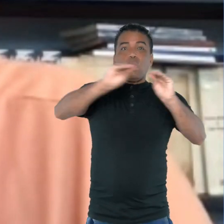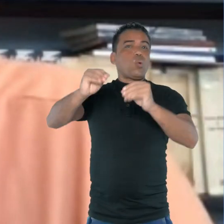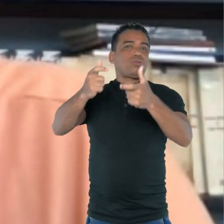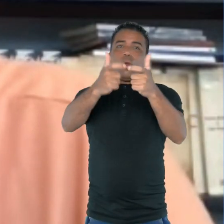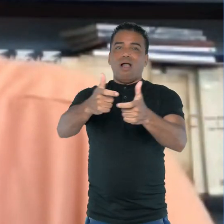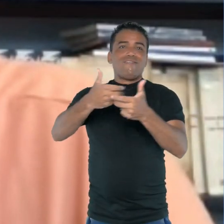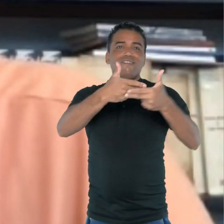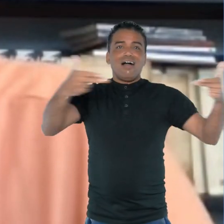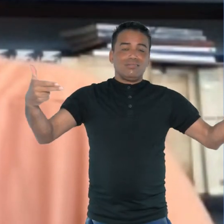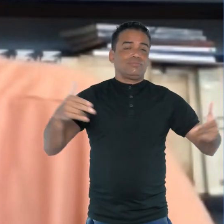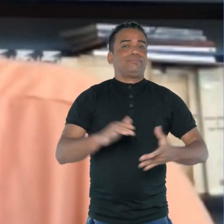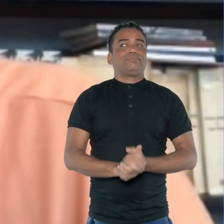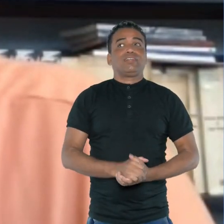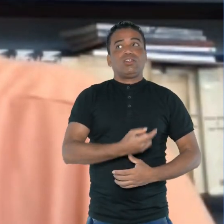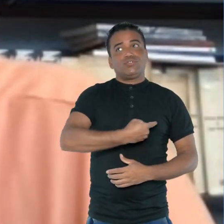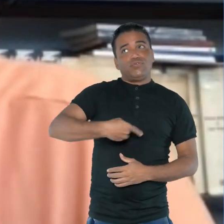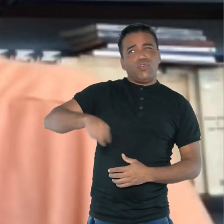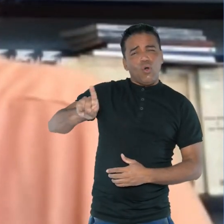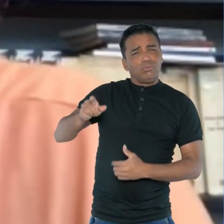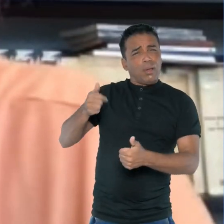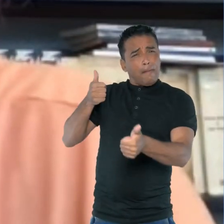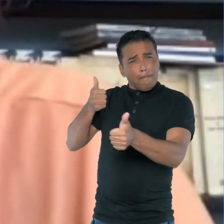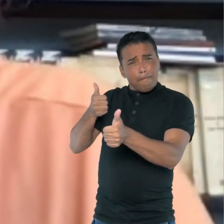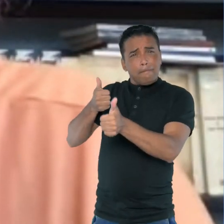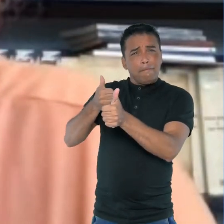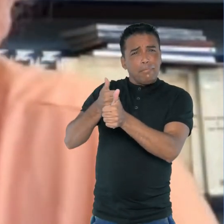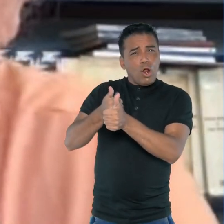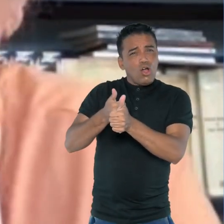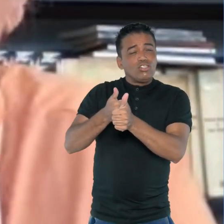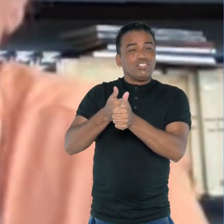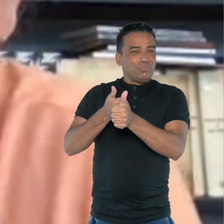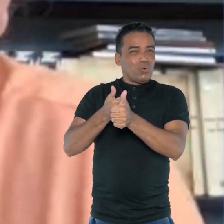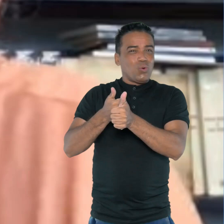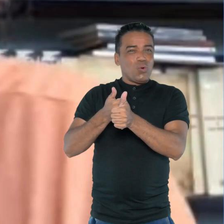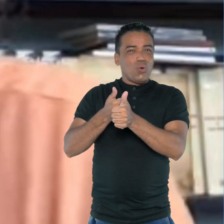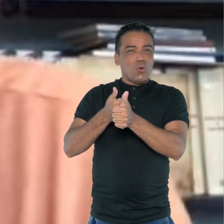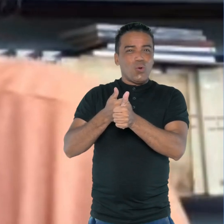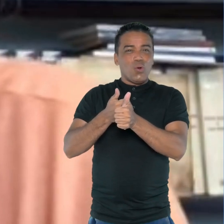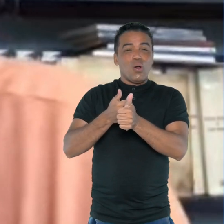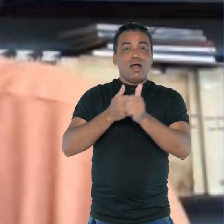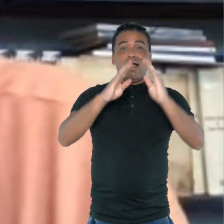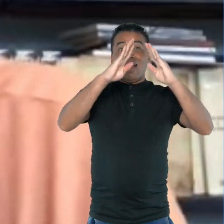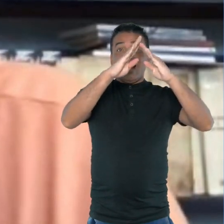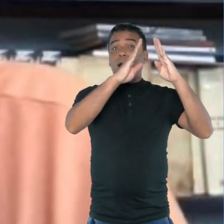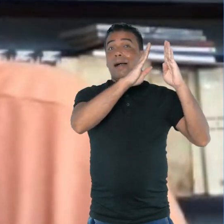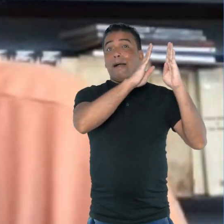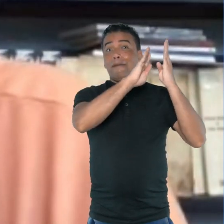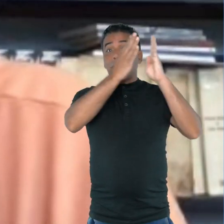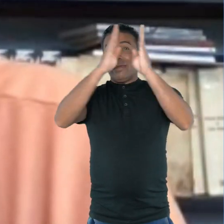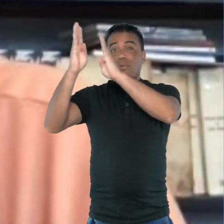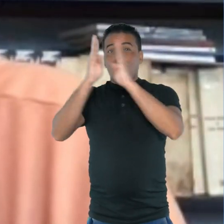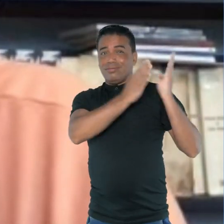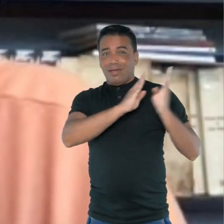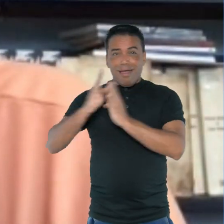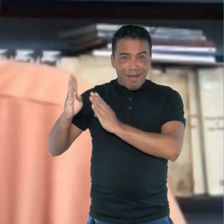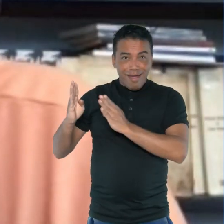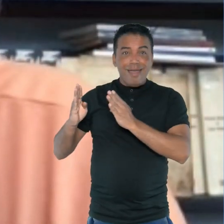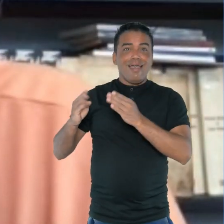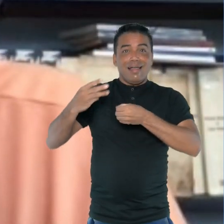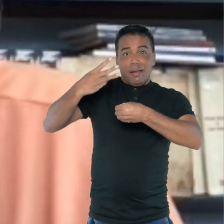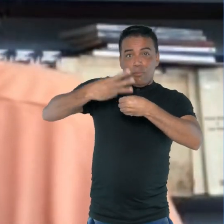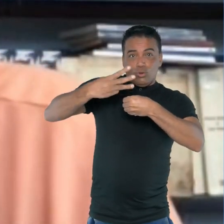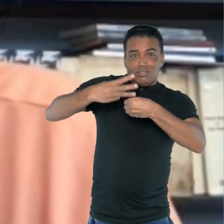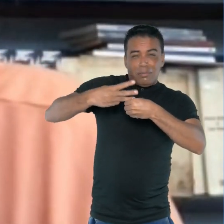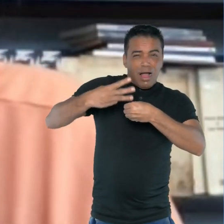infância, nós fomos morar muito próximos da biblioteca municipal, que havia sido inaugurada há algum